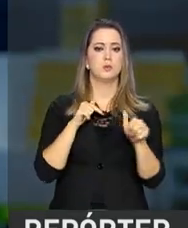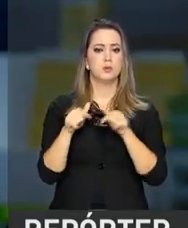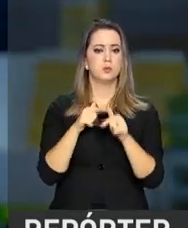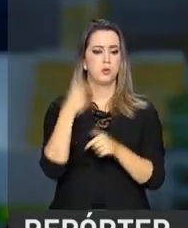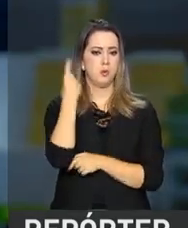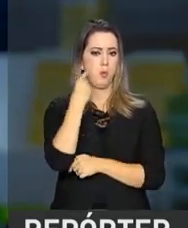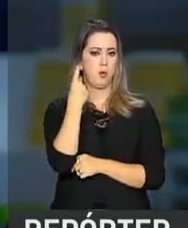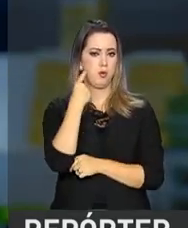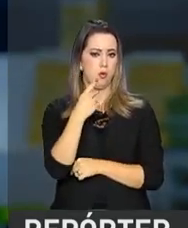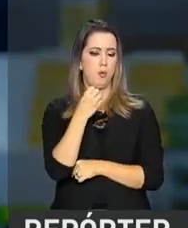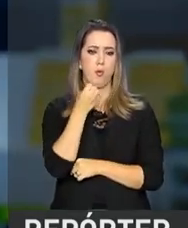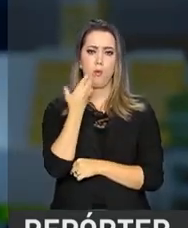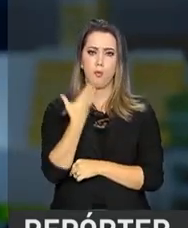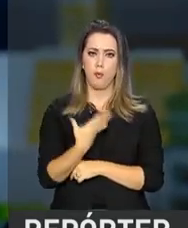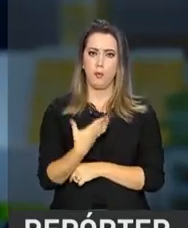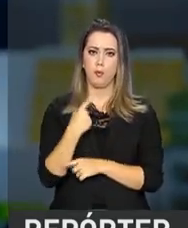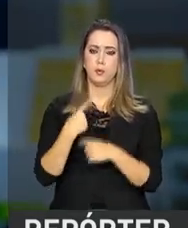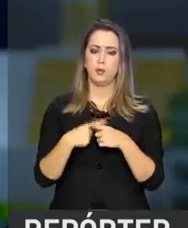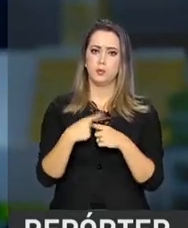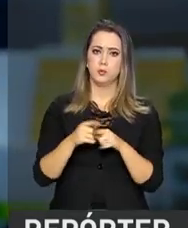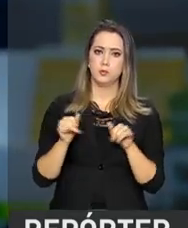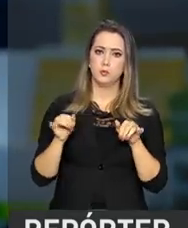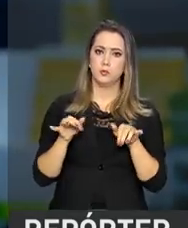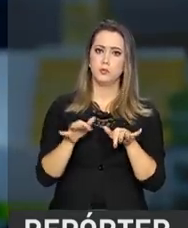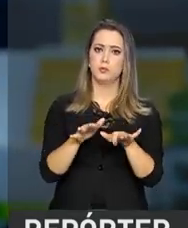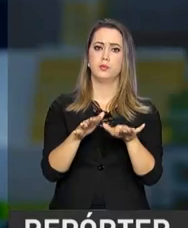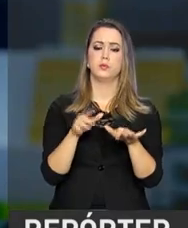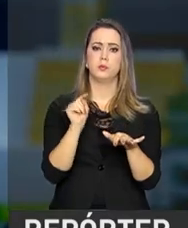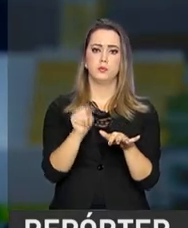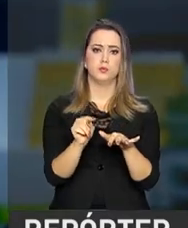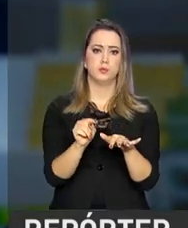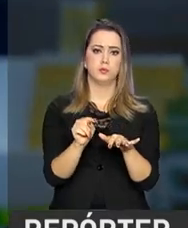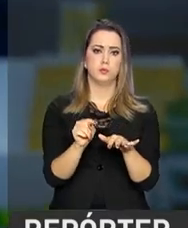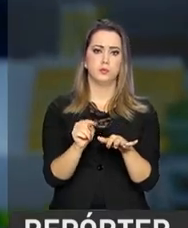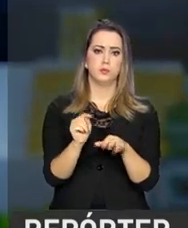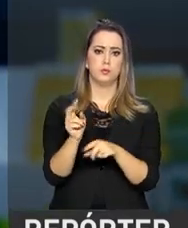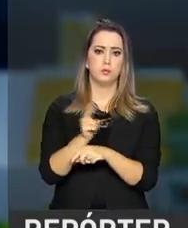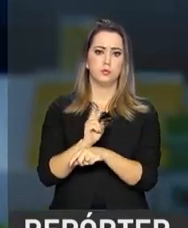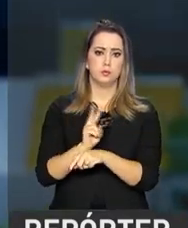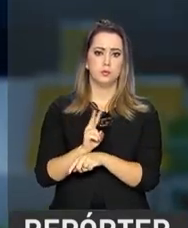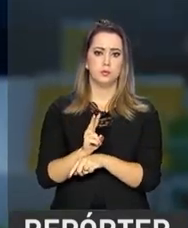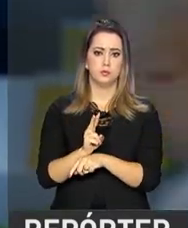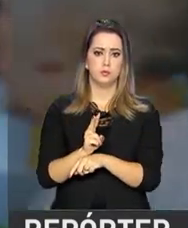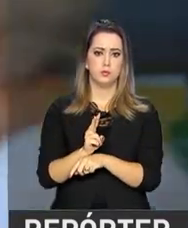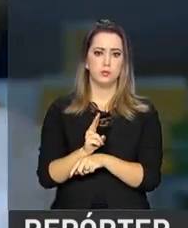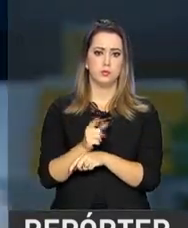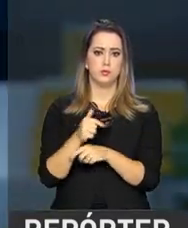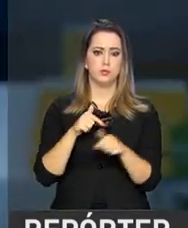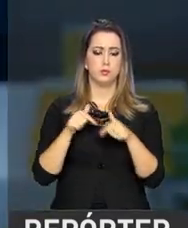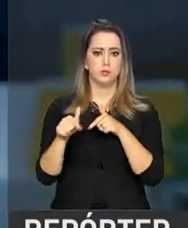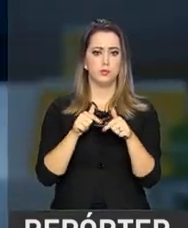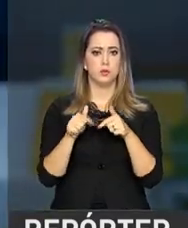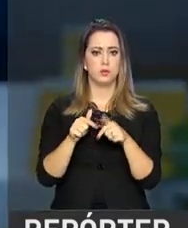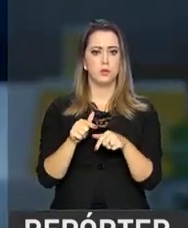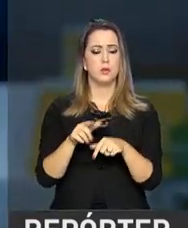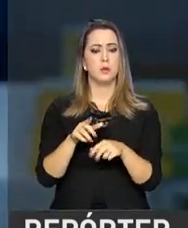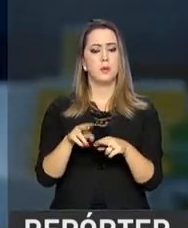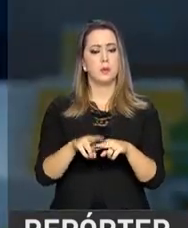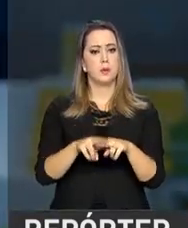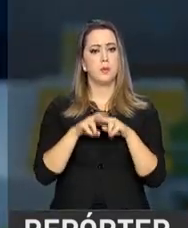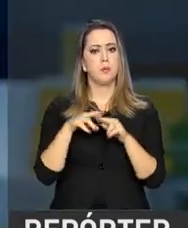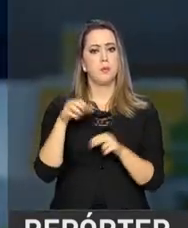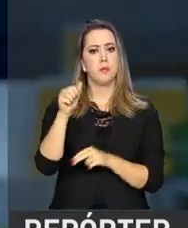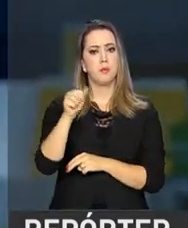tranquila, porque há uma intensificação, né, do acompanhamento da malha e das operações pela ANAC